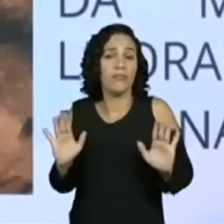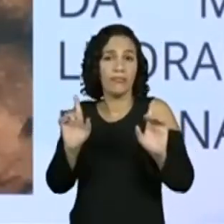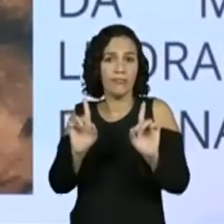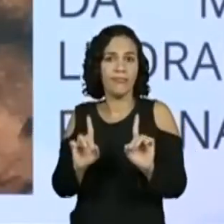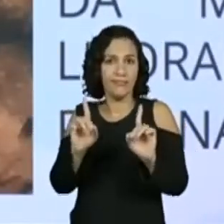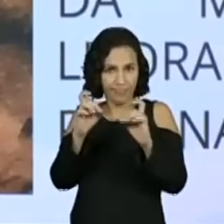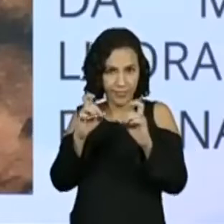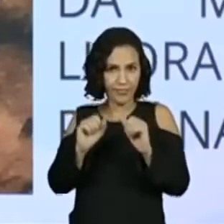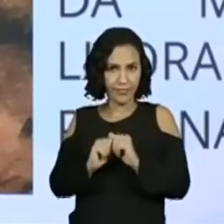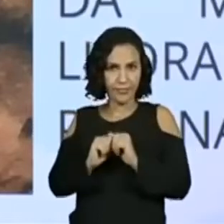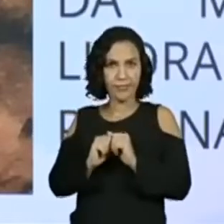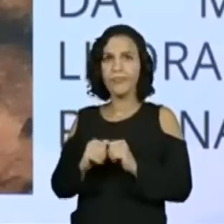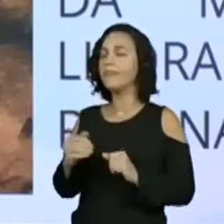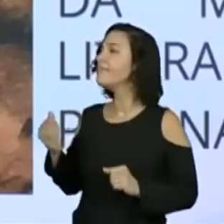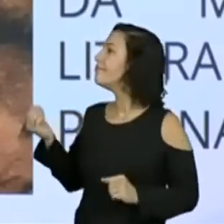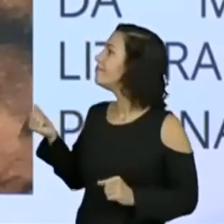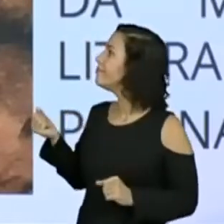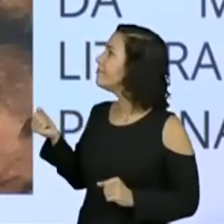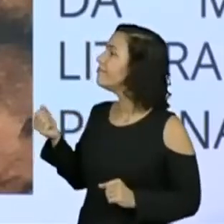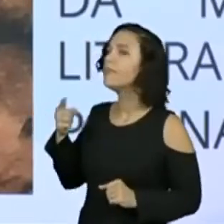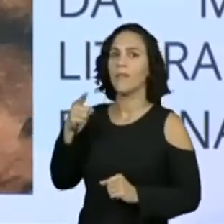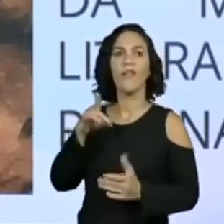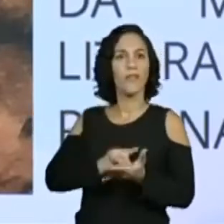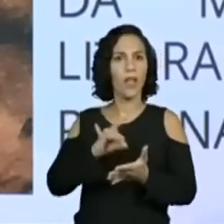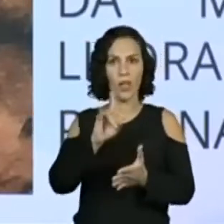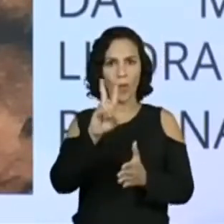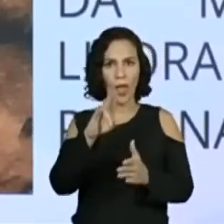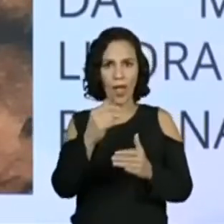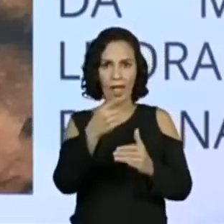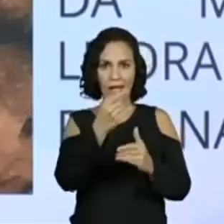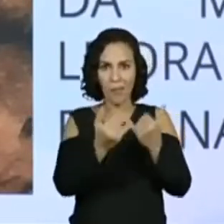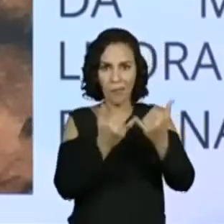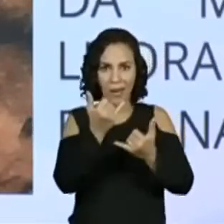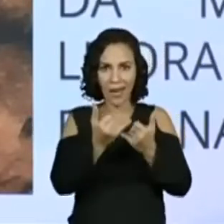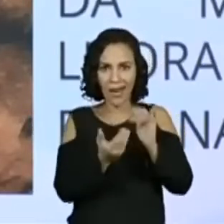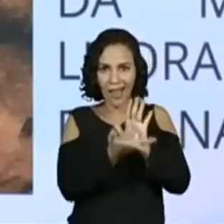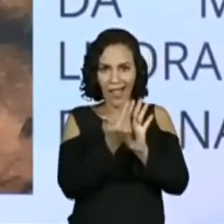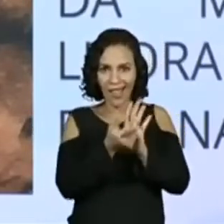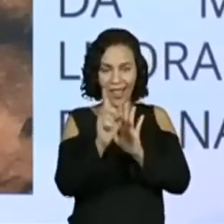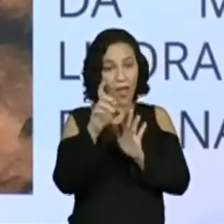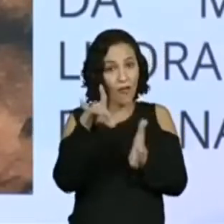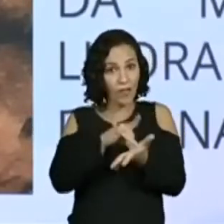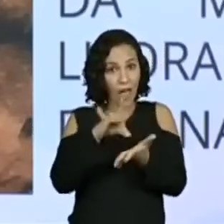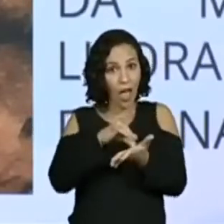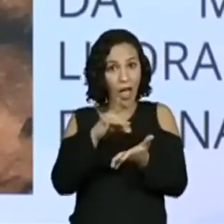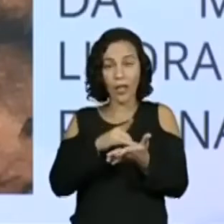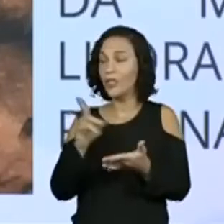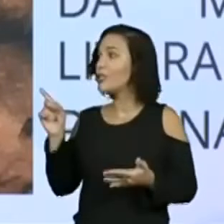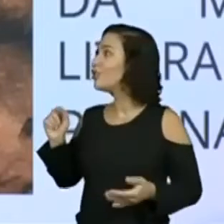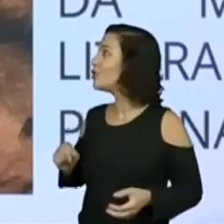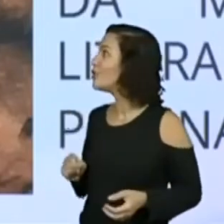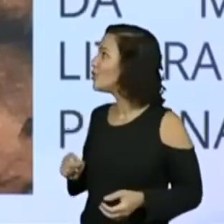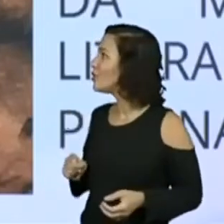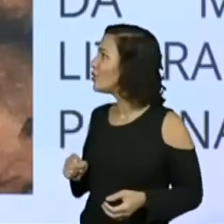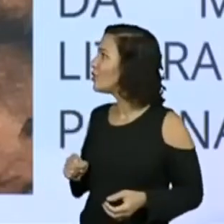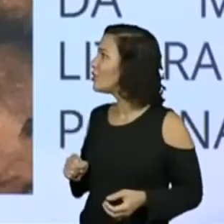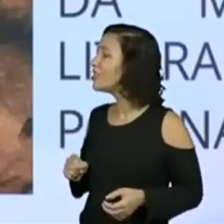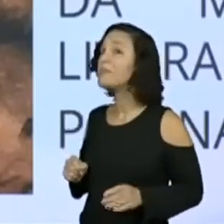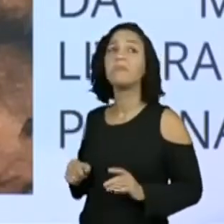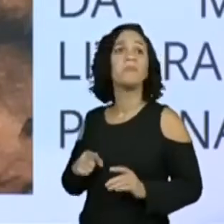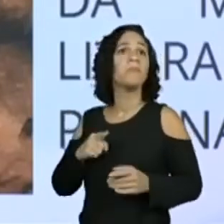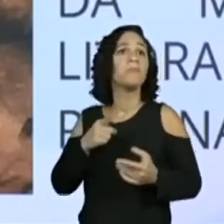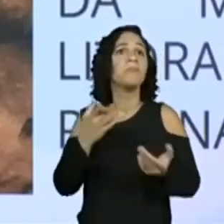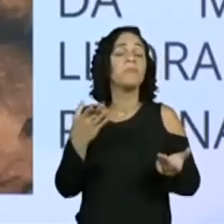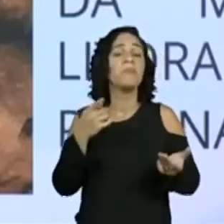foto, então é um macaquinho de verdade, não é um desenho. E será que ele é um macaco comum? Pela imagem eu não sei